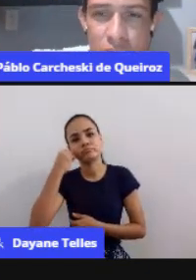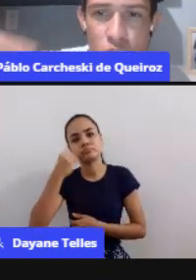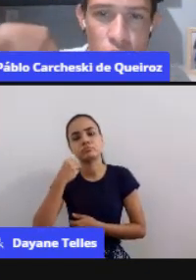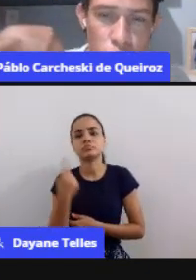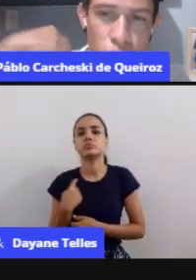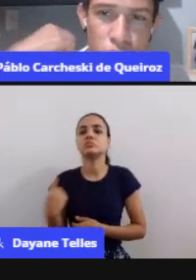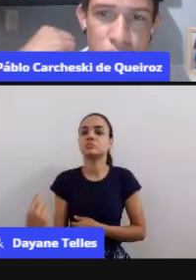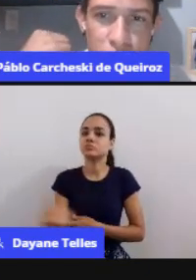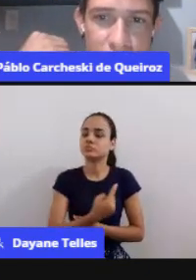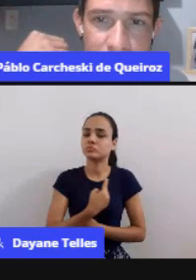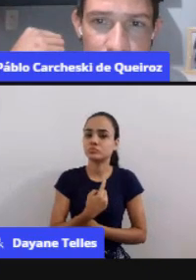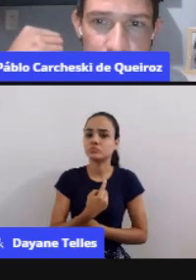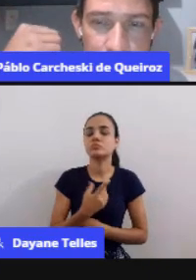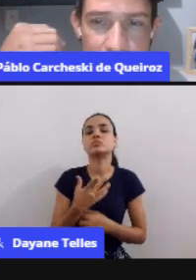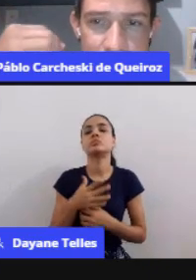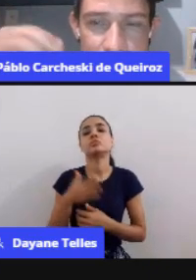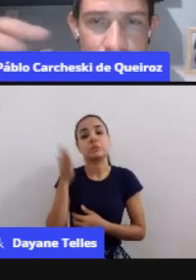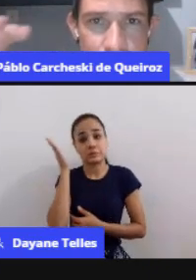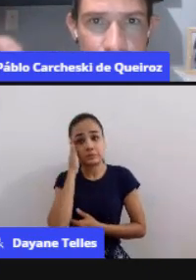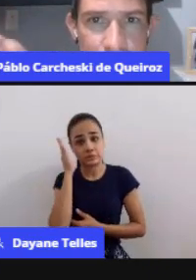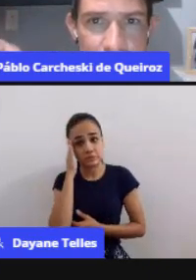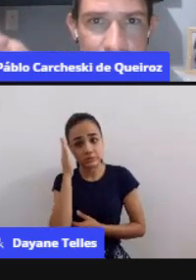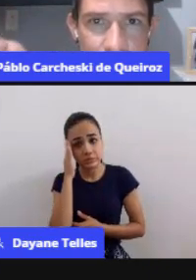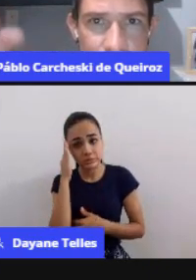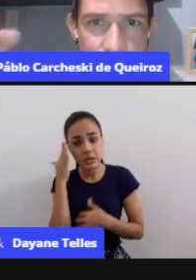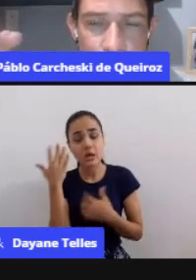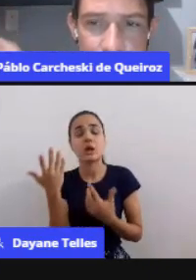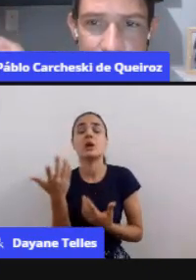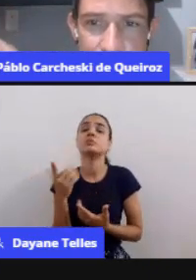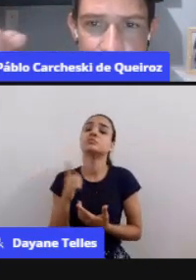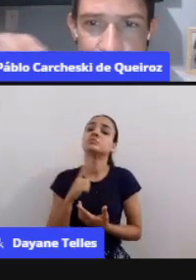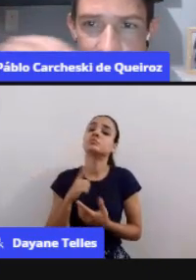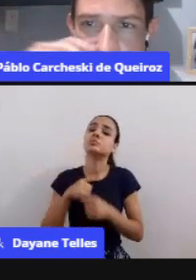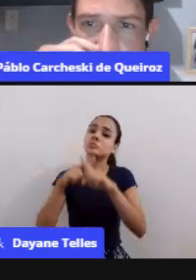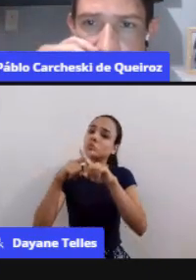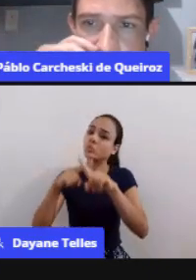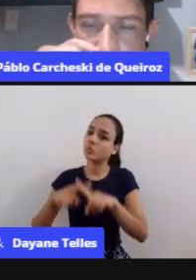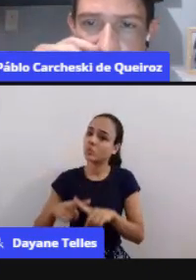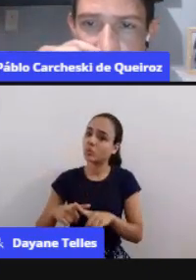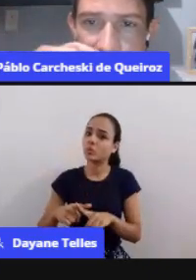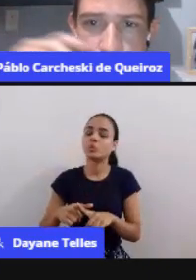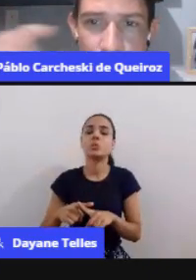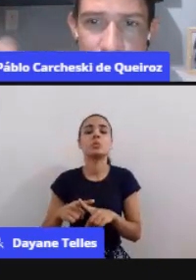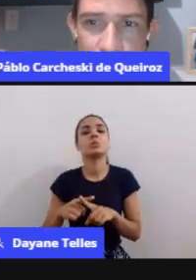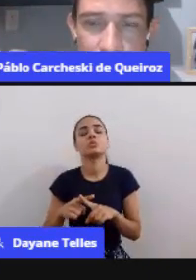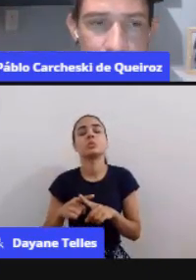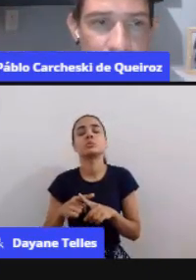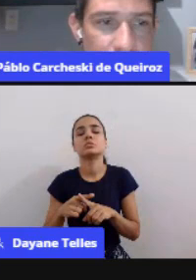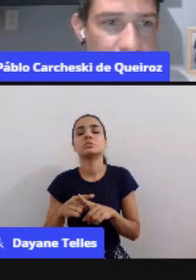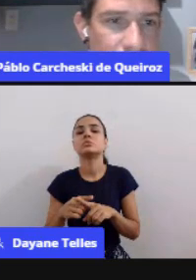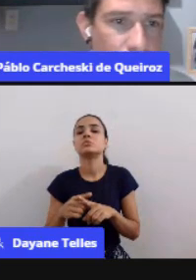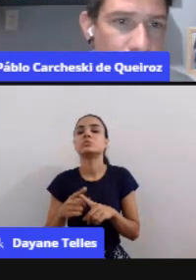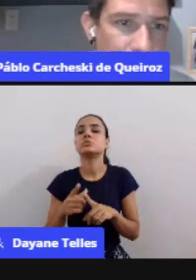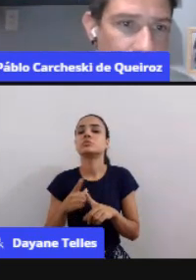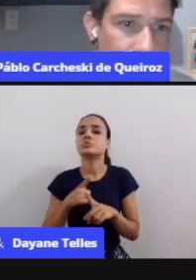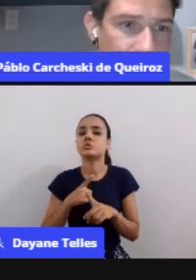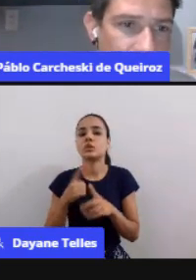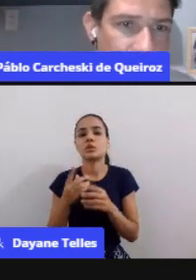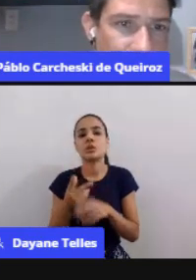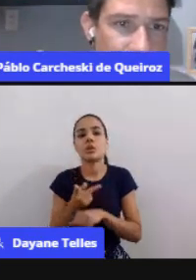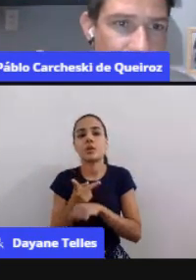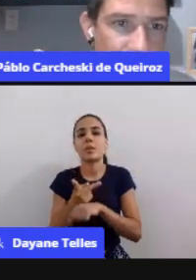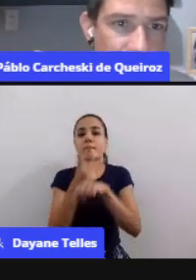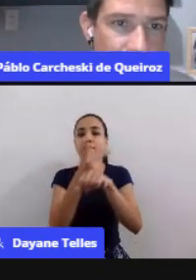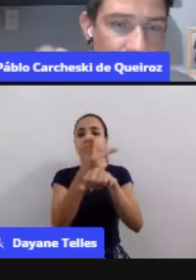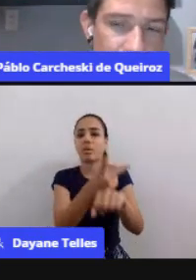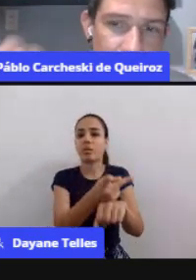que existe aí concursos, né, de premiação, se eu não me engano, a Águas Guararapes até tinha. Então, na escola, a gente acabava fazendo alguns trabalhos,